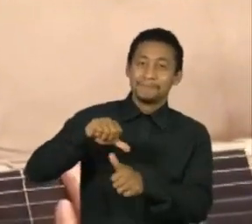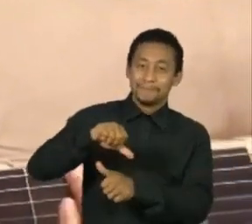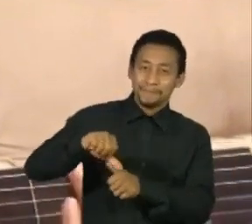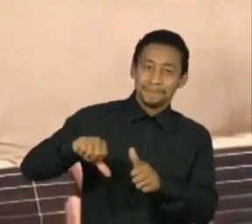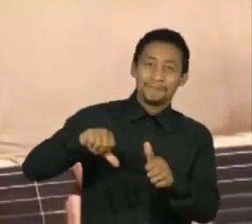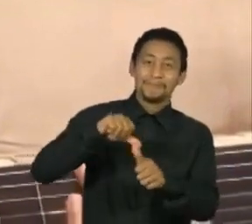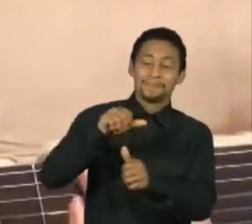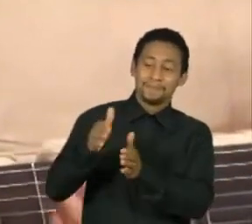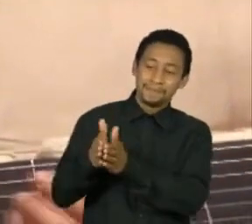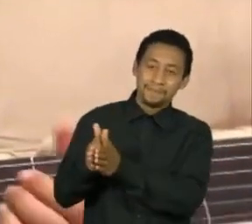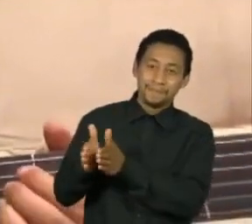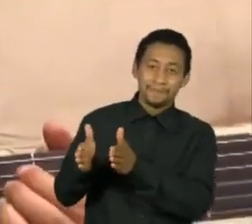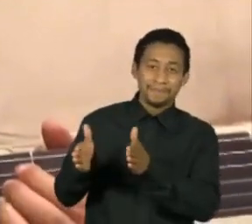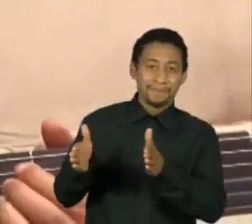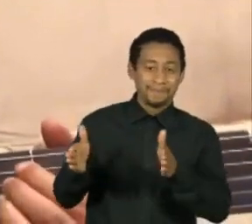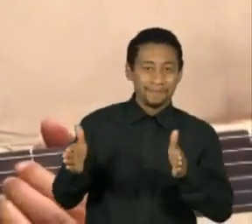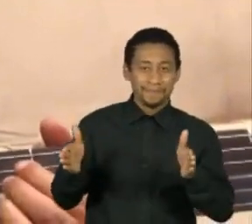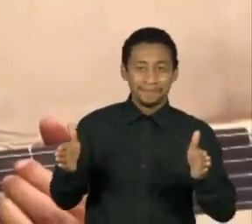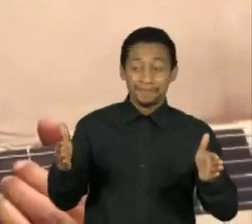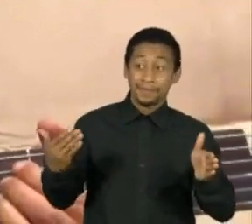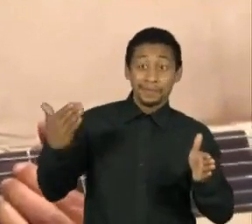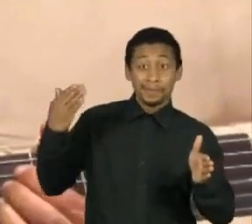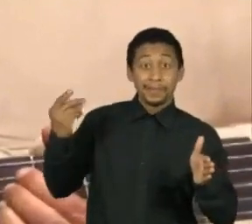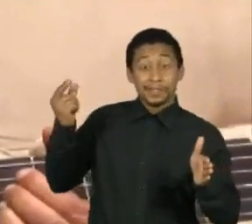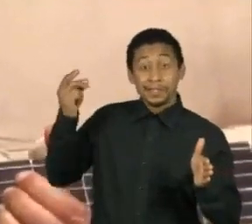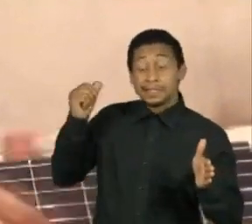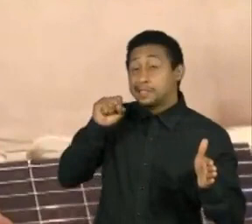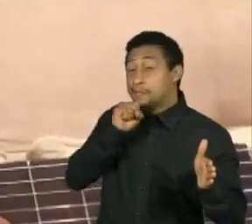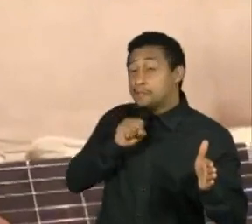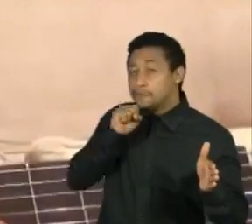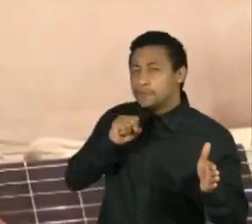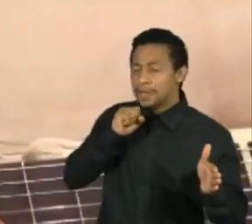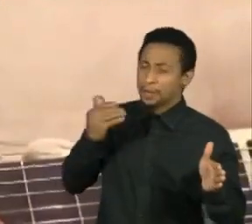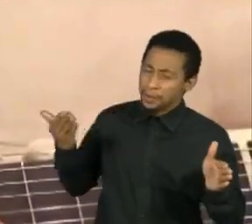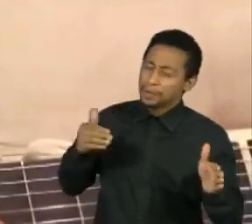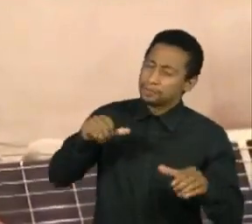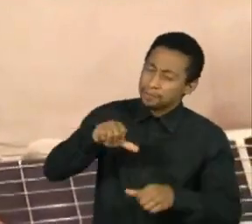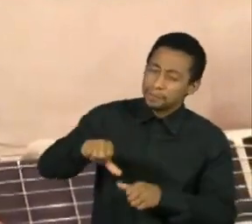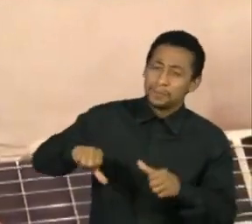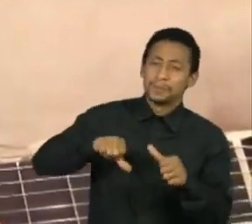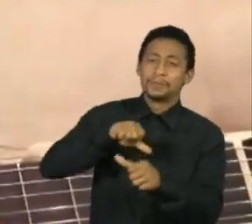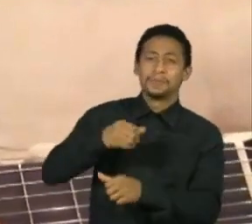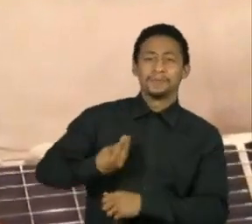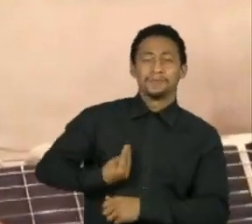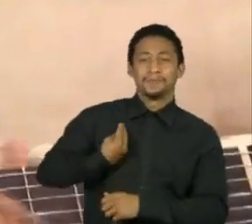Transformai as velhas formas do viver.